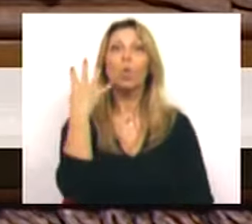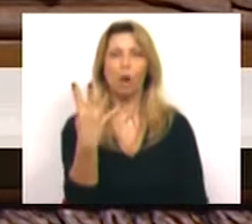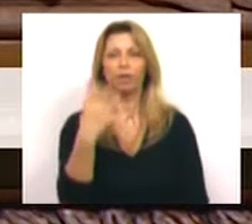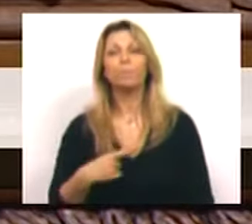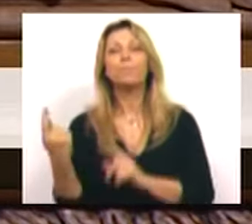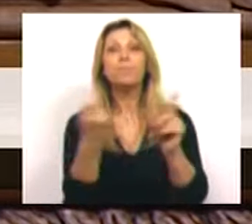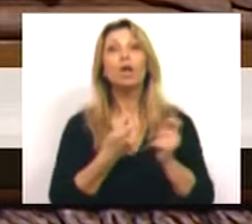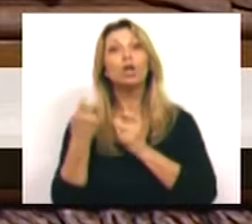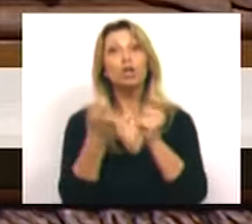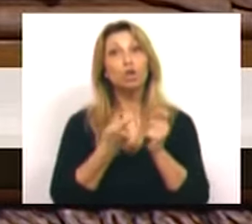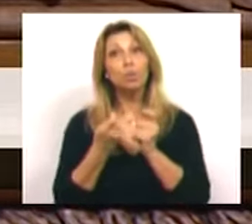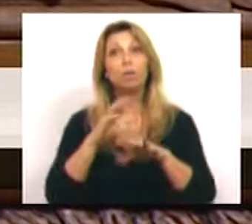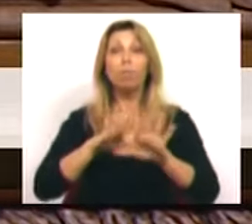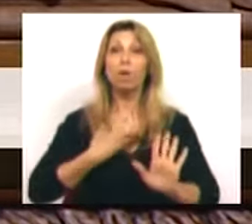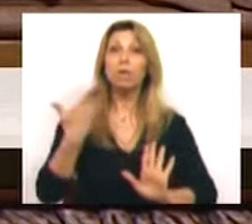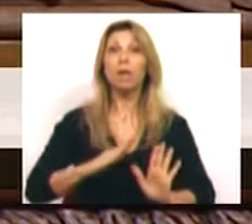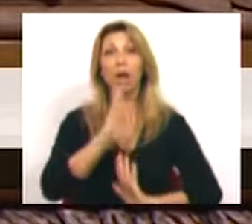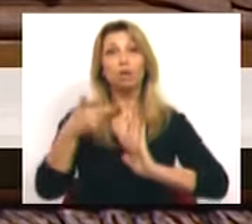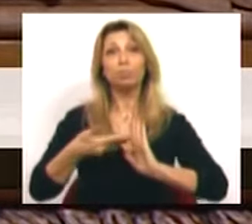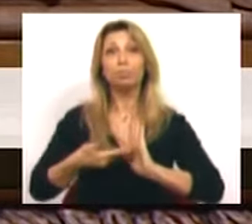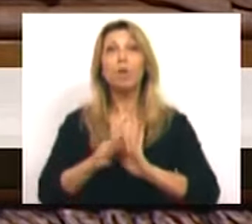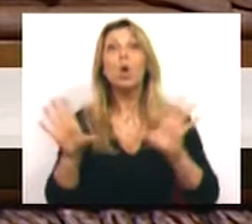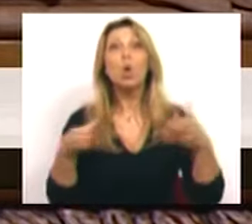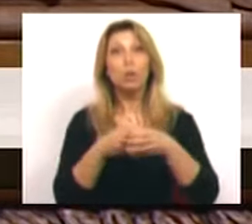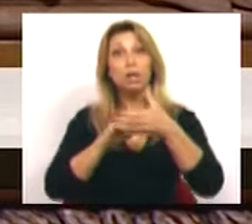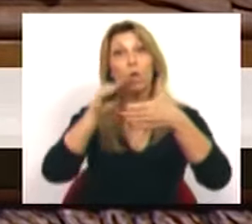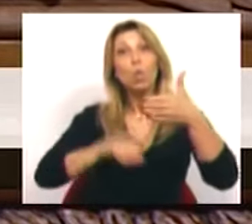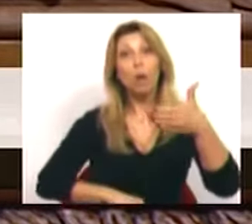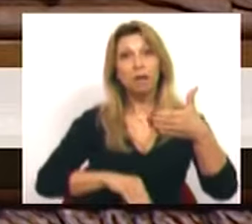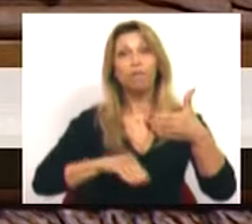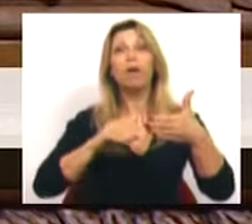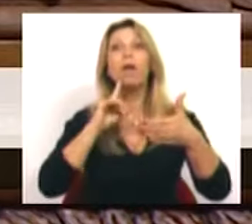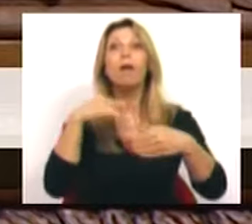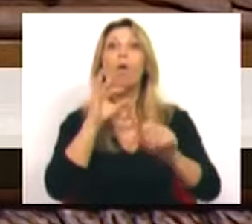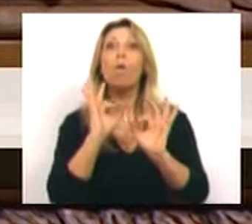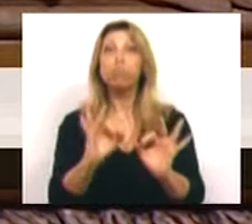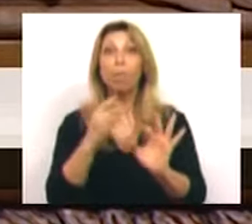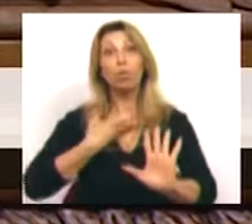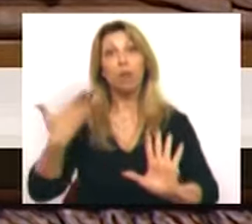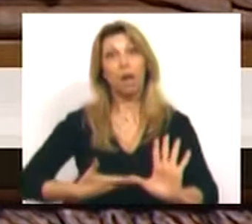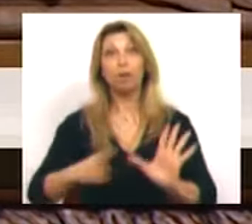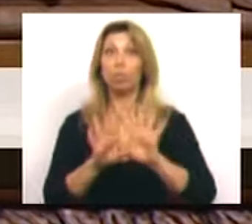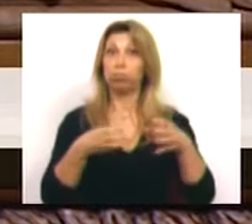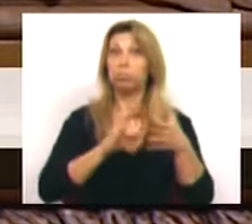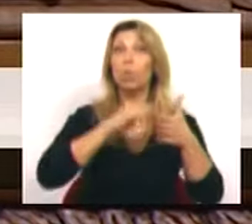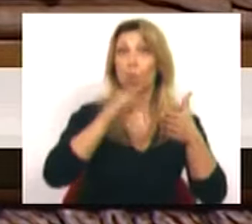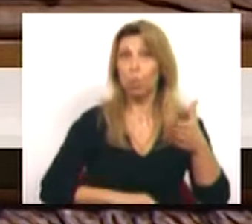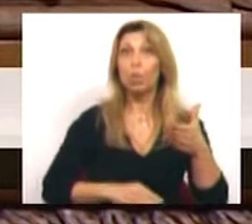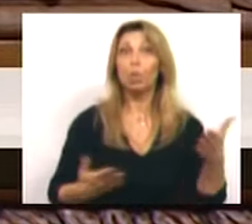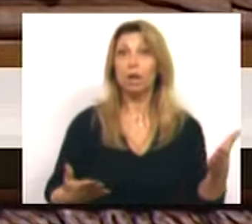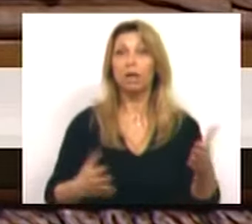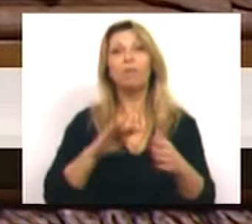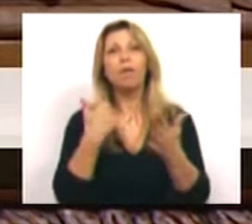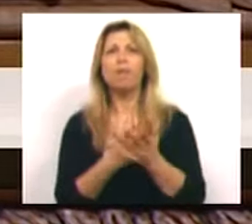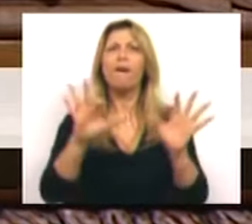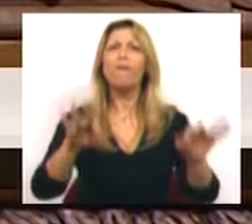discussão sobre os direitos inscritos na contratação coletiva e o próprio direito de contratação coletiva para acabar com a caducidade